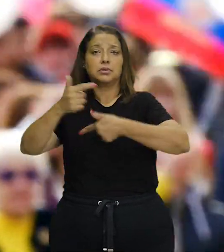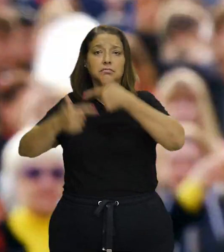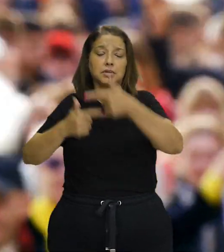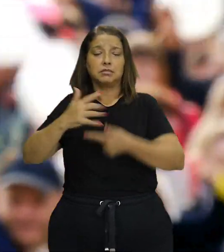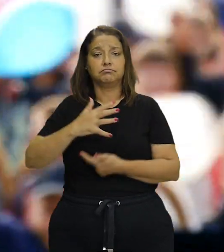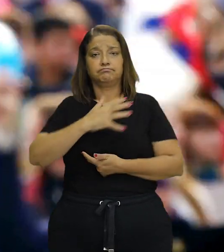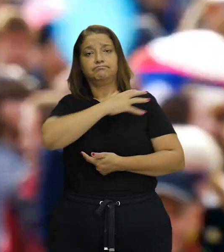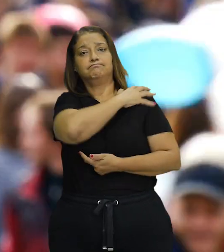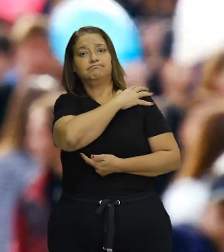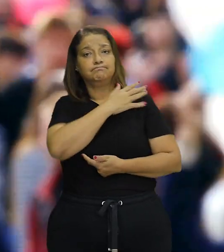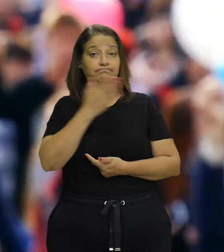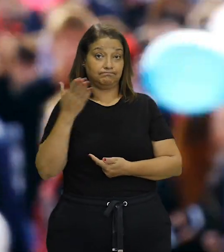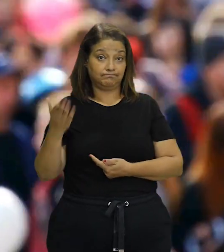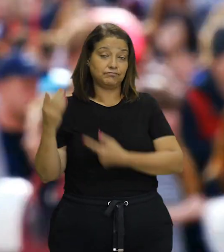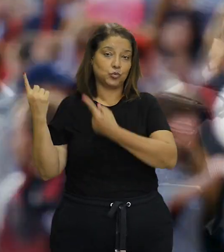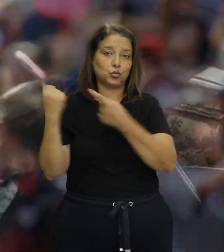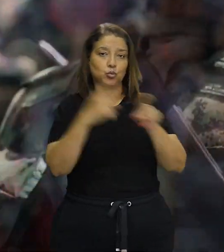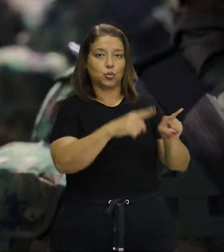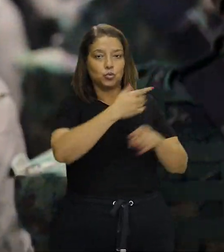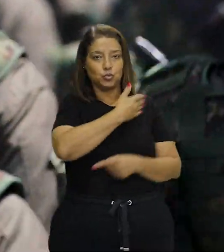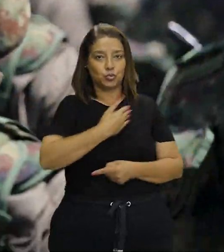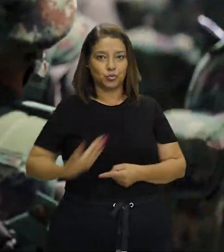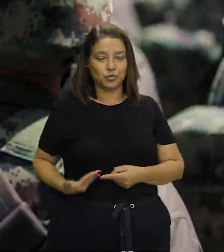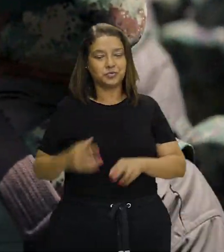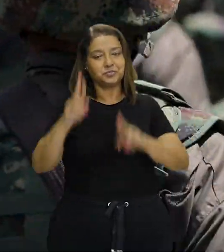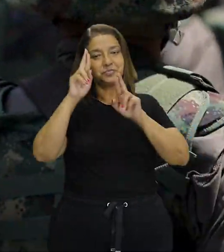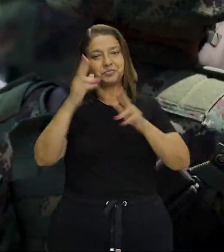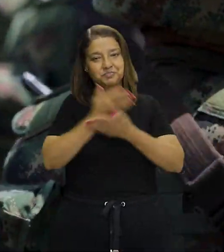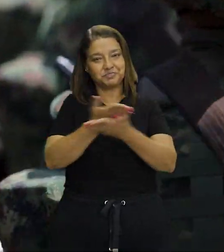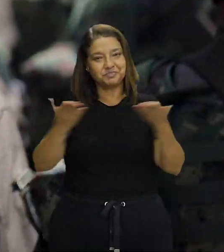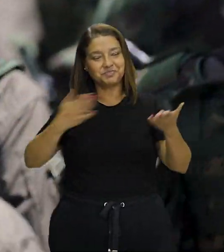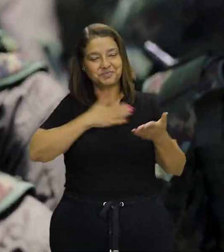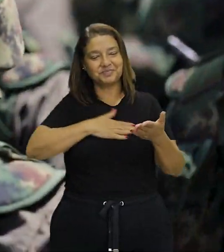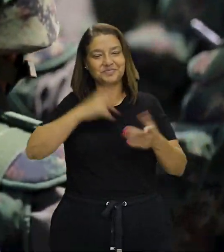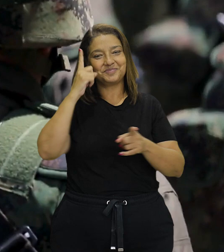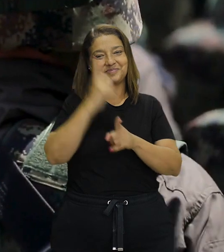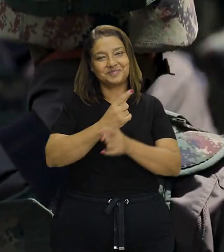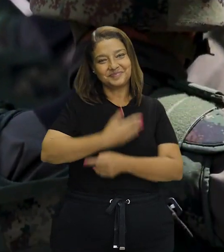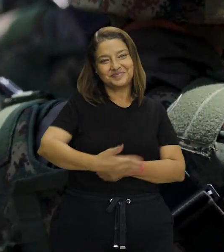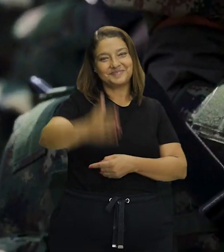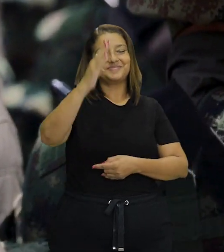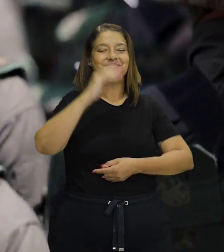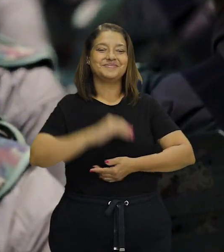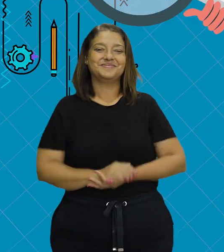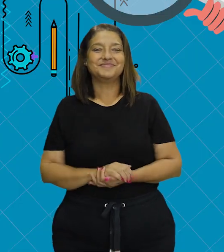Forças Armadas contra o governo. Espero que tenham gostado e até mais, pessoal.